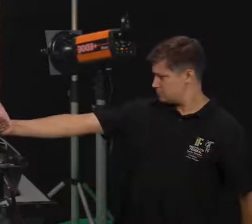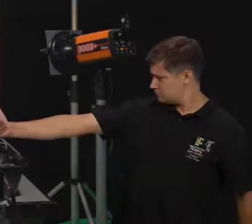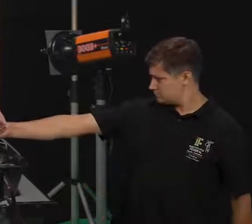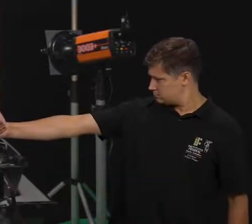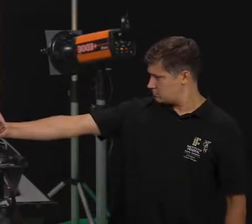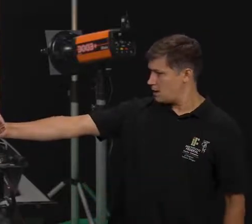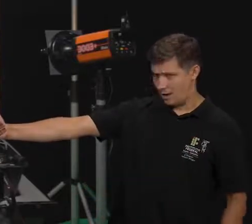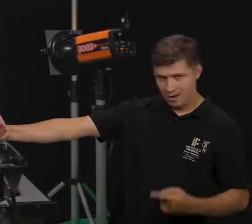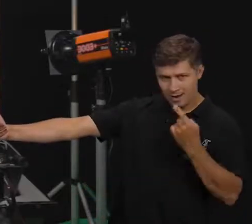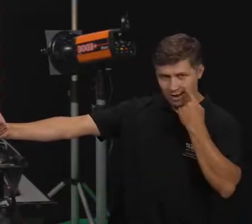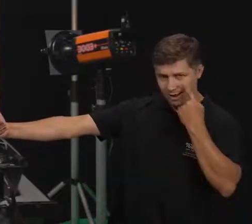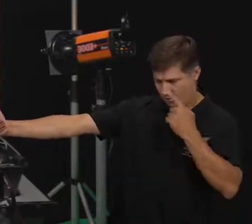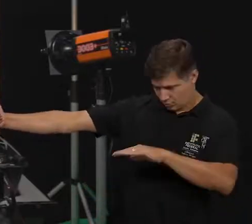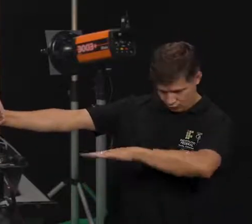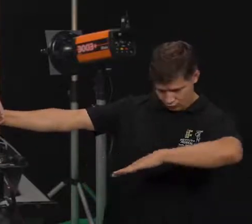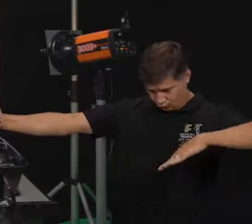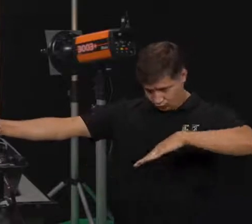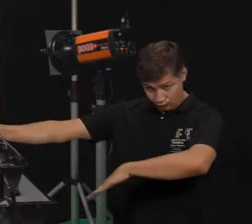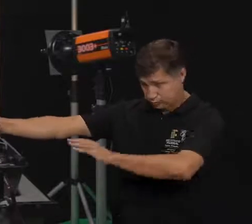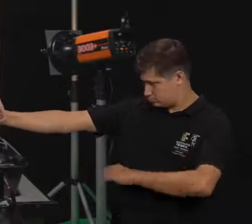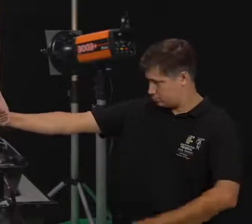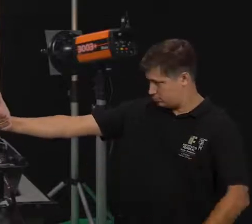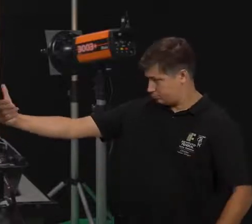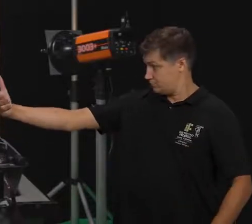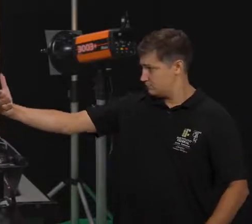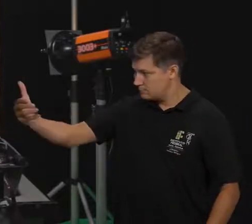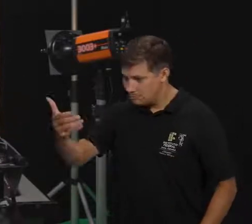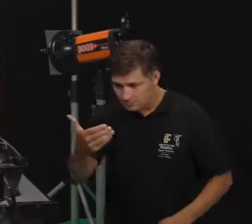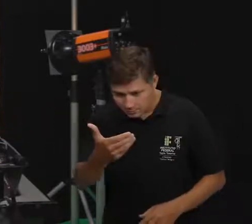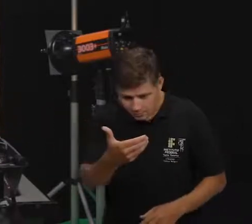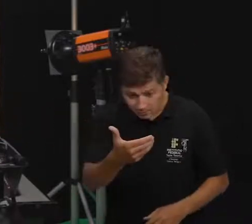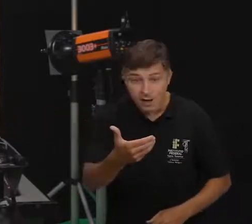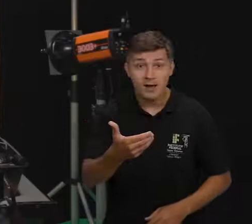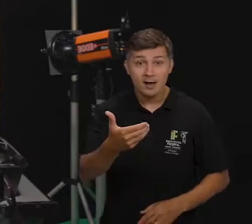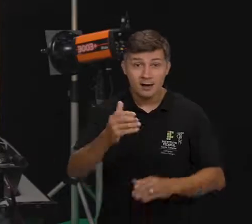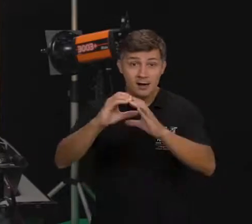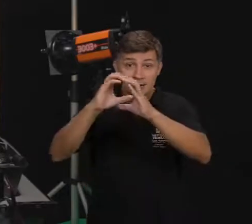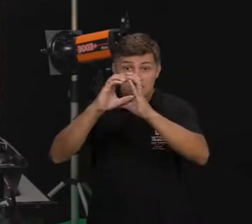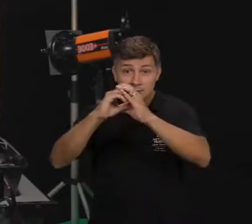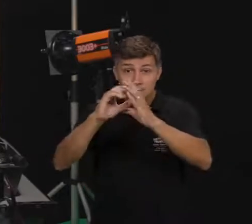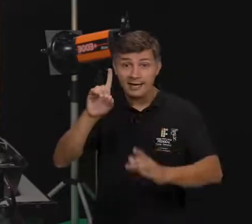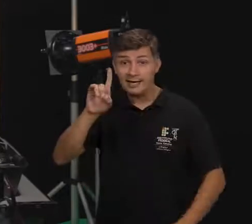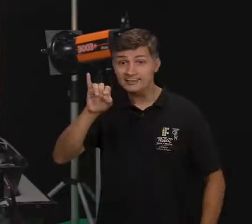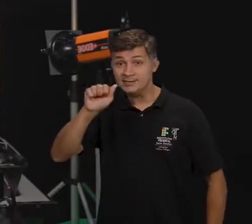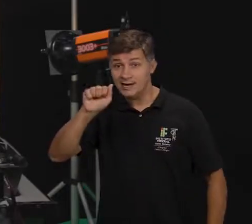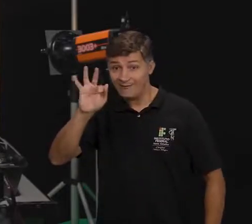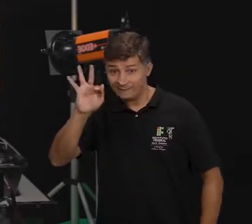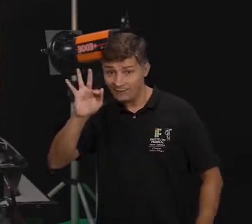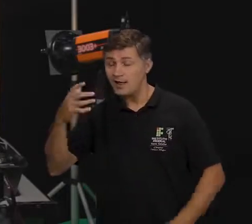aqui bem na reta ali da água, disparo, ó, deu diafragma